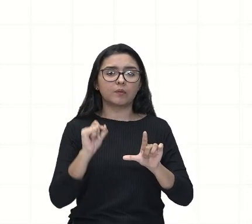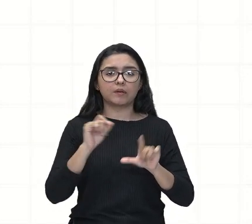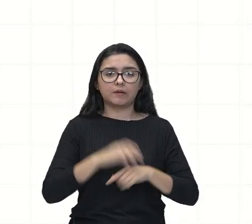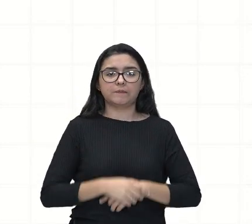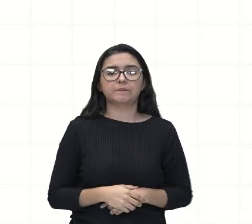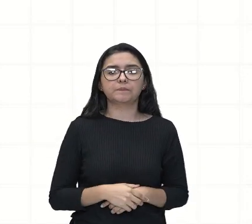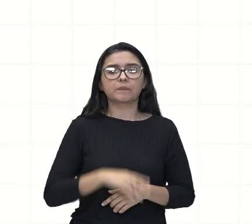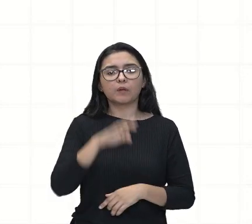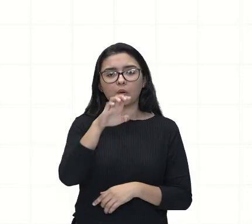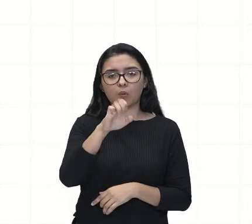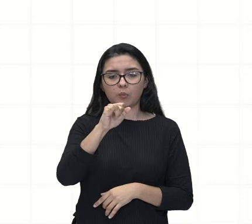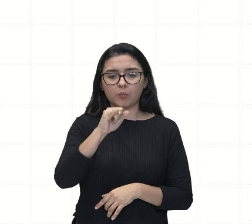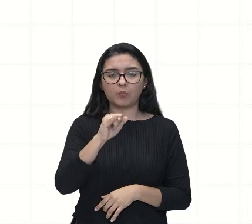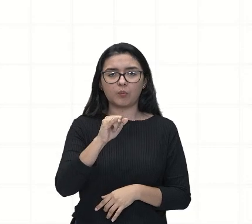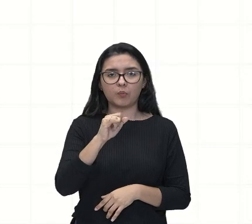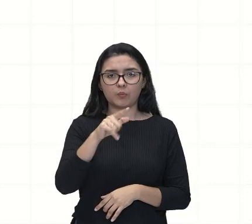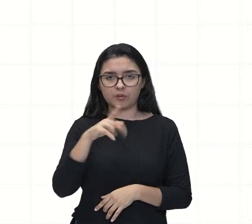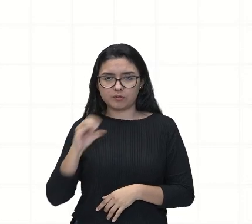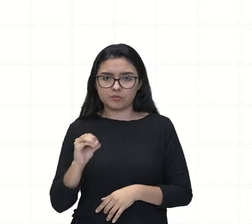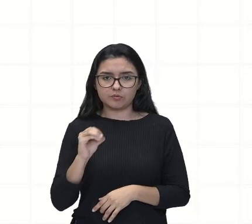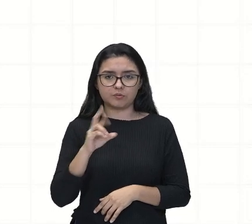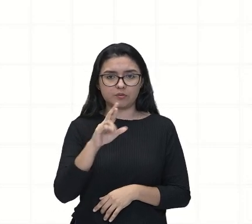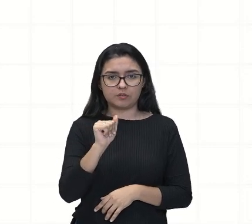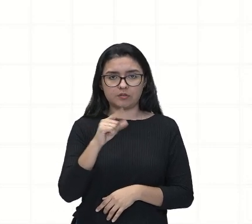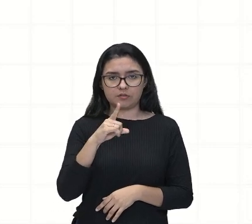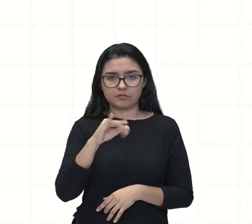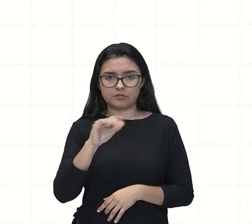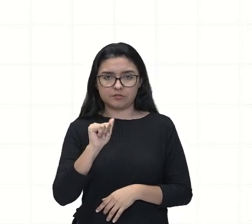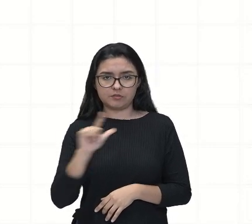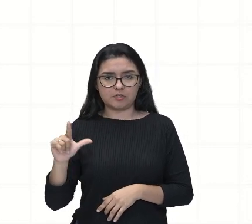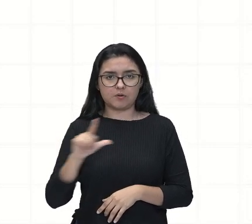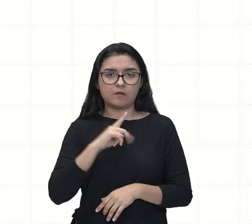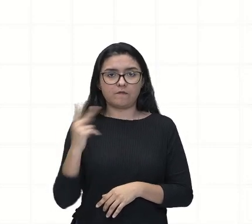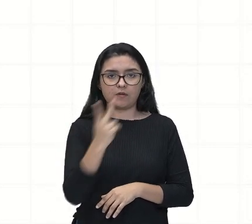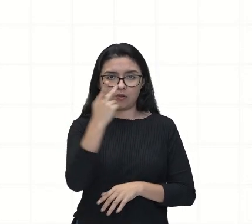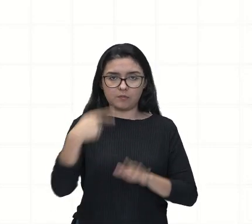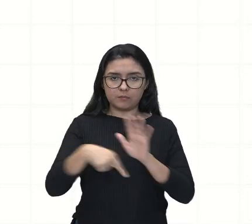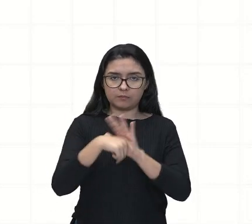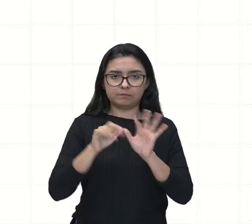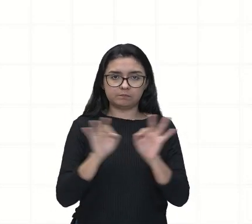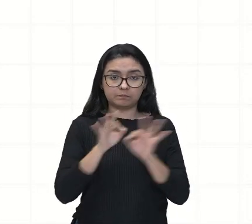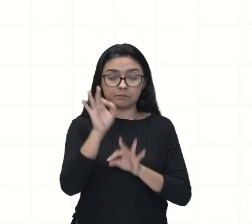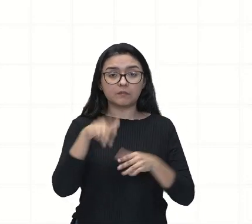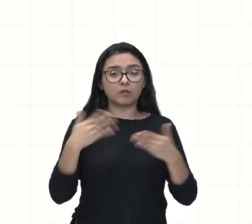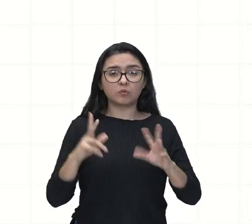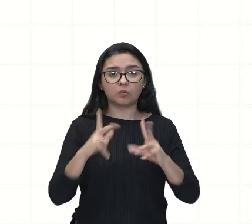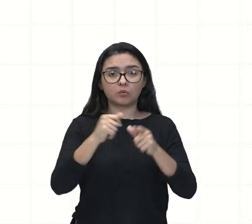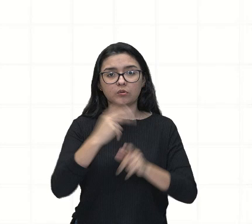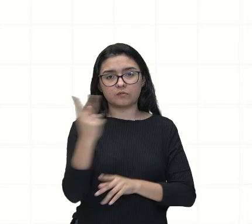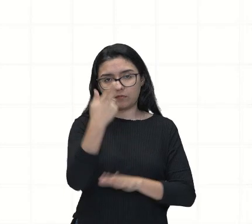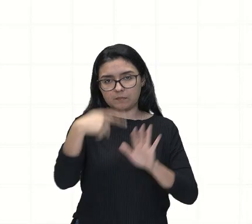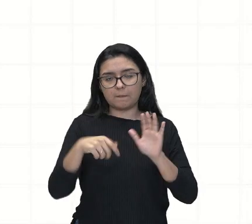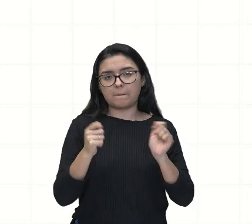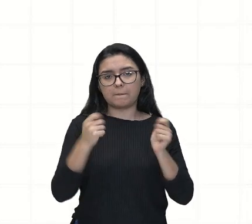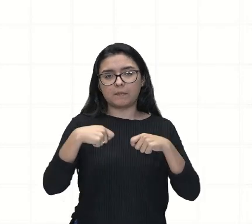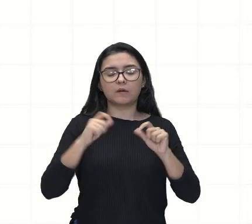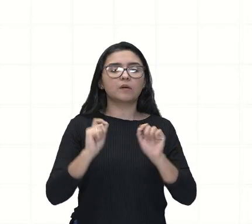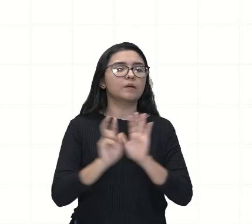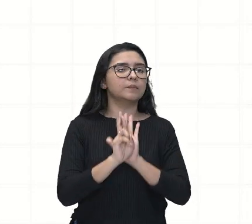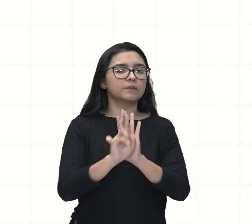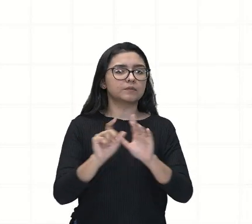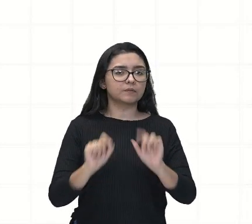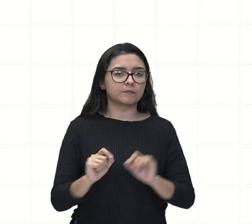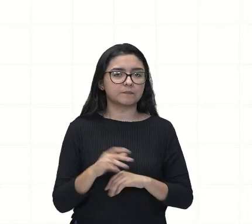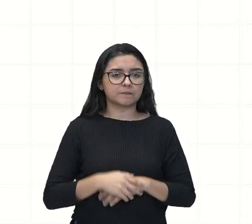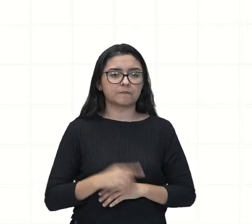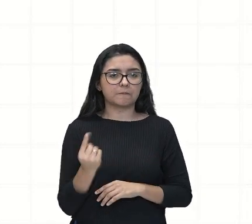radial, no qual será o seu valor medido. Todos os valores devem ser representados numa